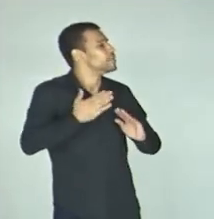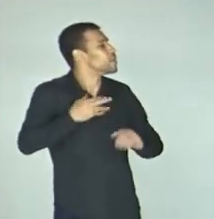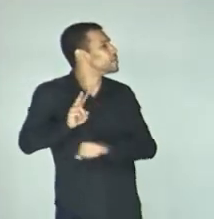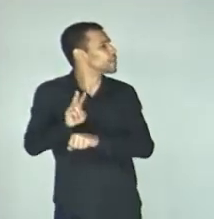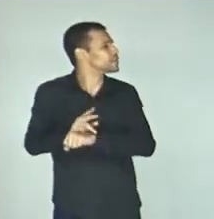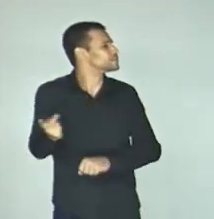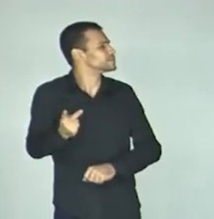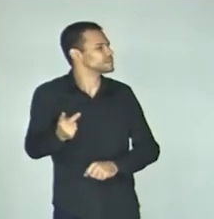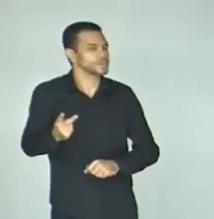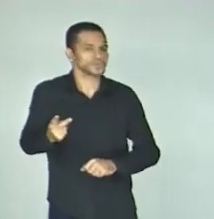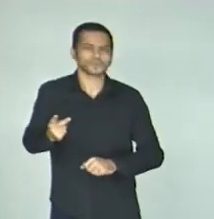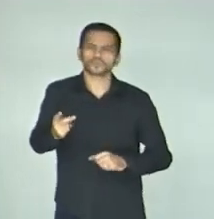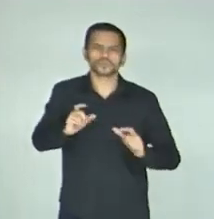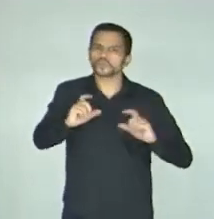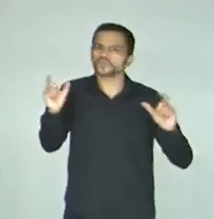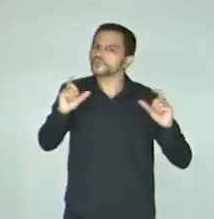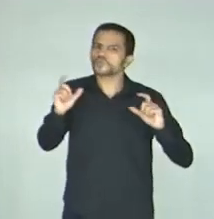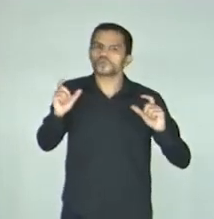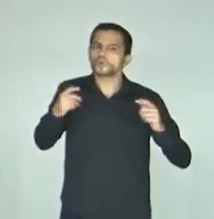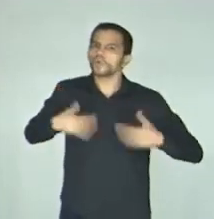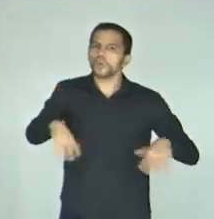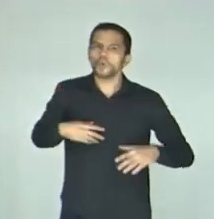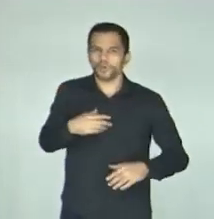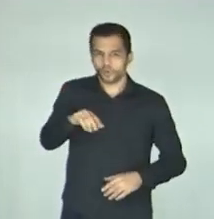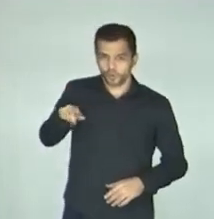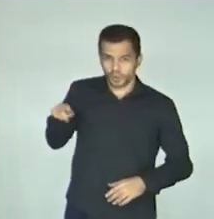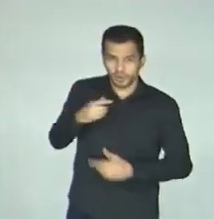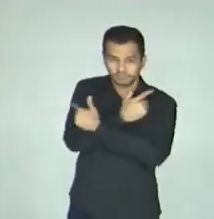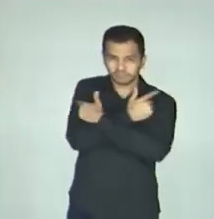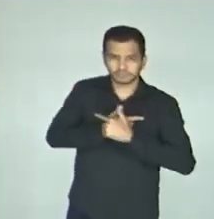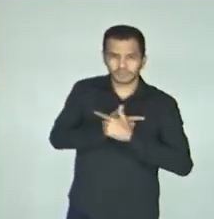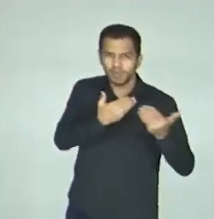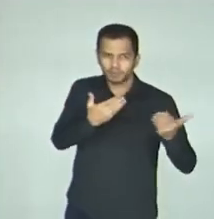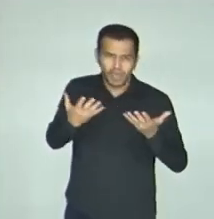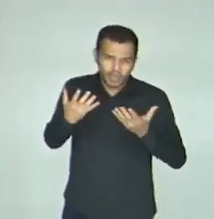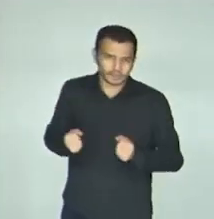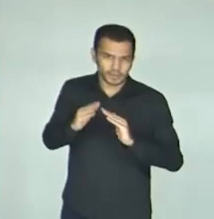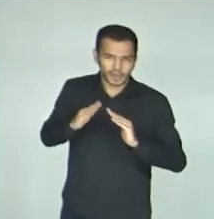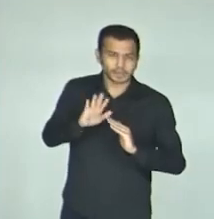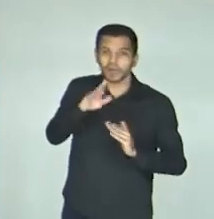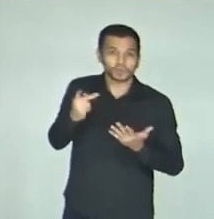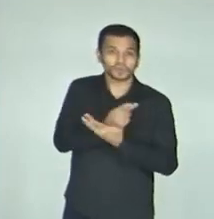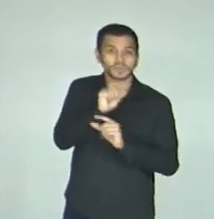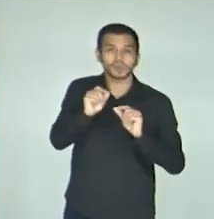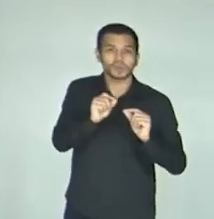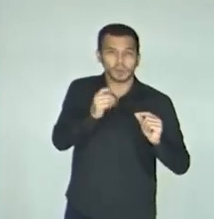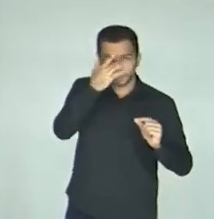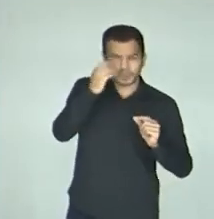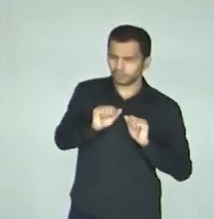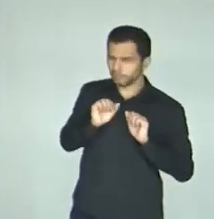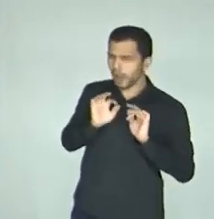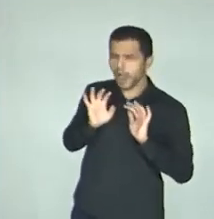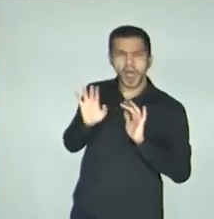e o João recebe os dois anos da casa dele daqui a pouco tem uma multidão na porta da casa dele de homens